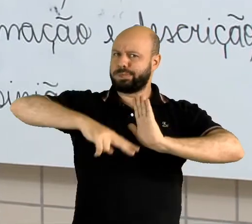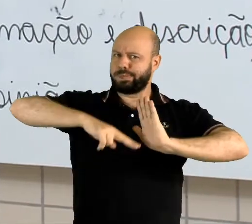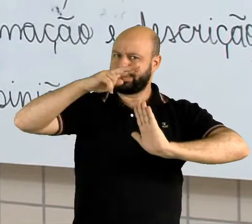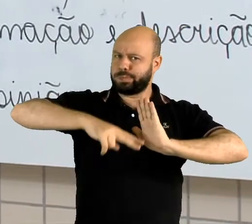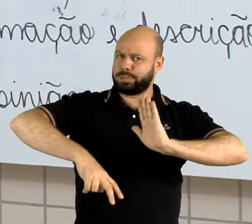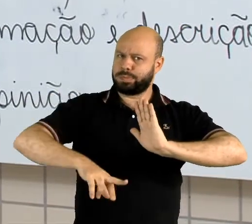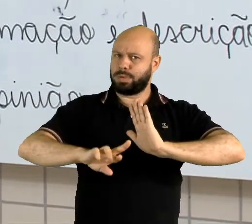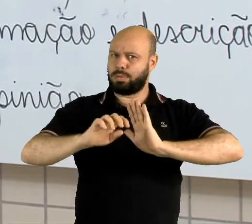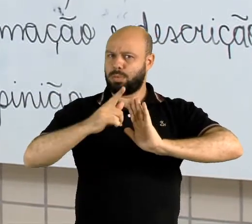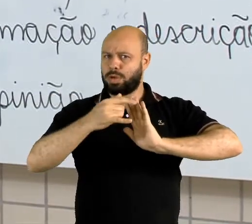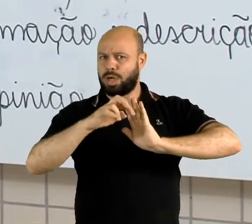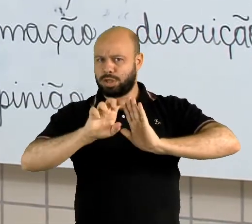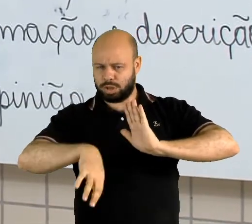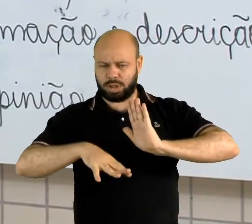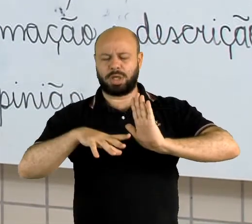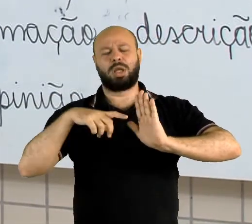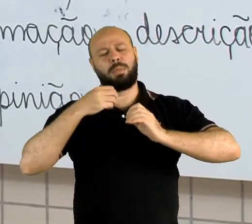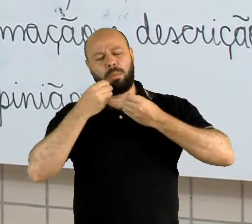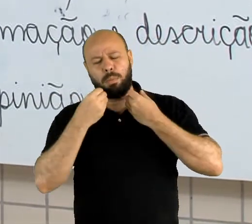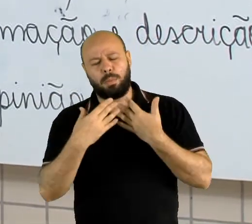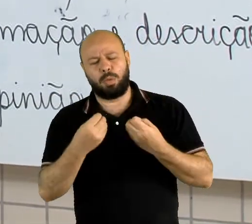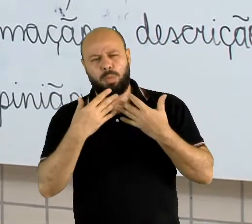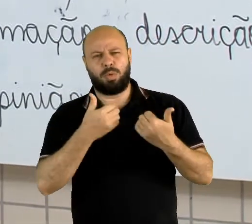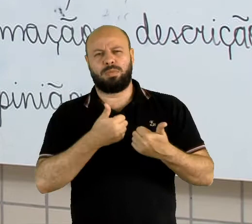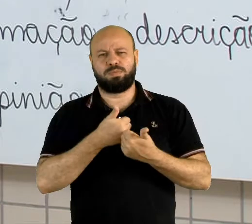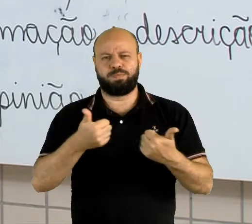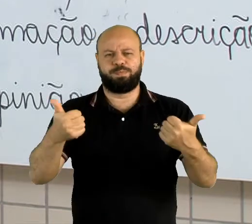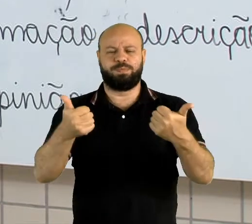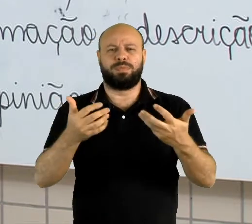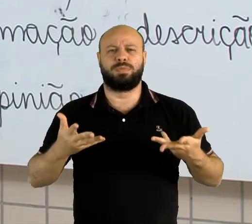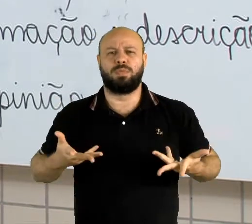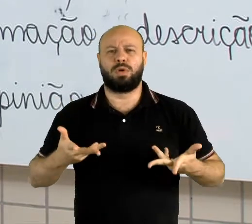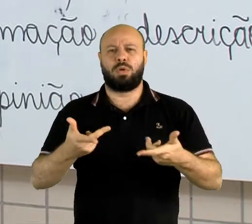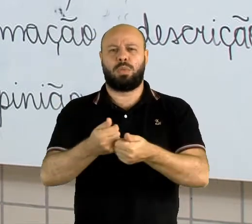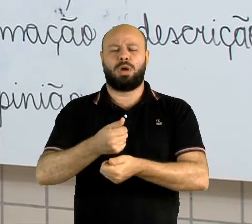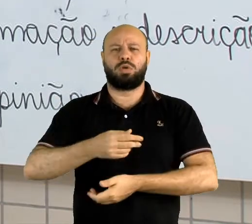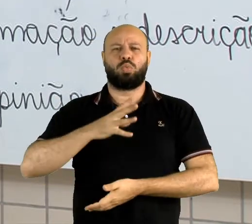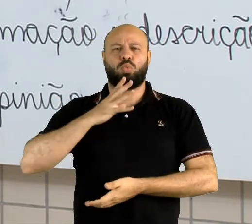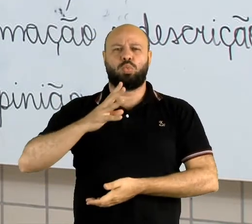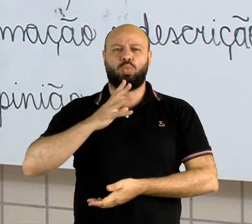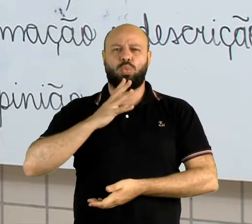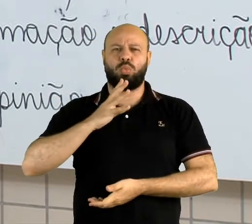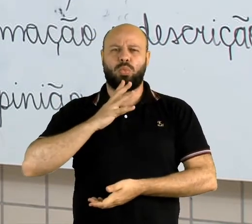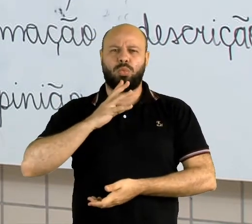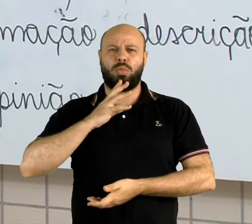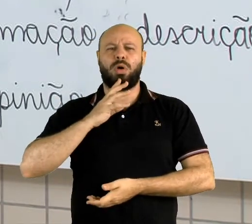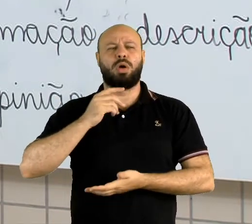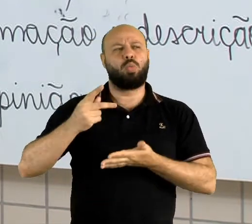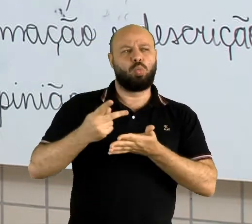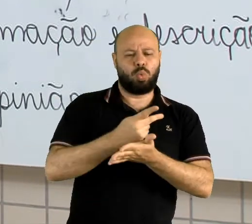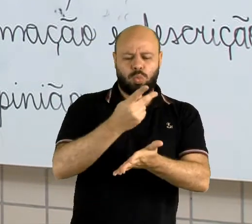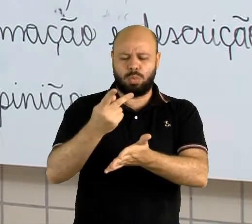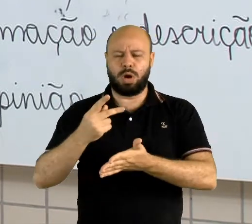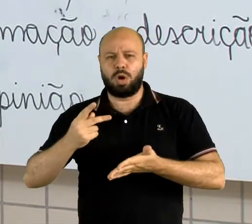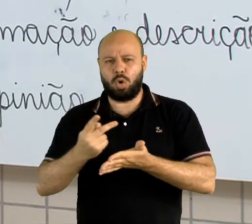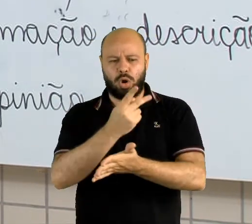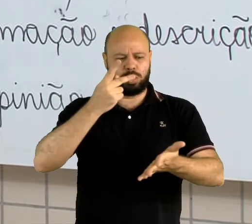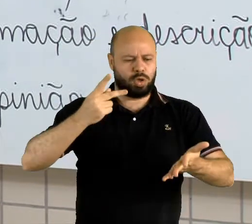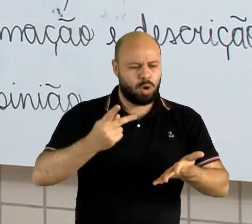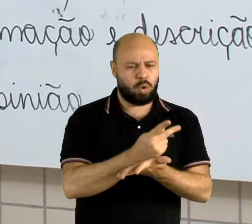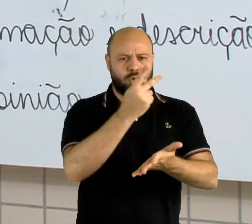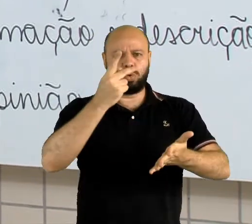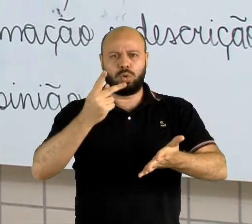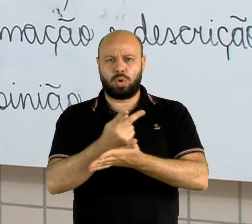reportagens, né, trará muito benefícios para vocês conhecerem os acontecimentos de